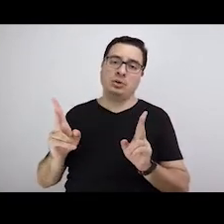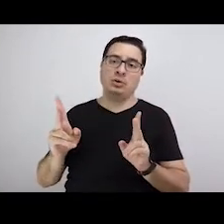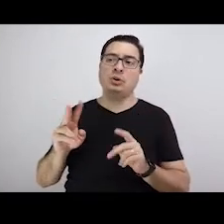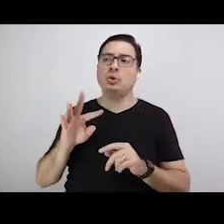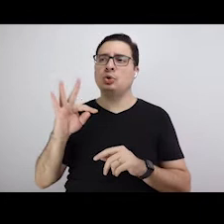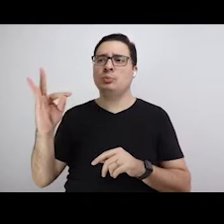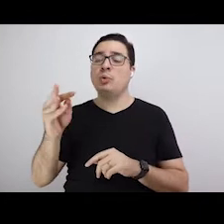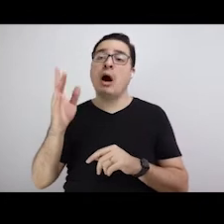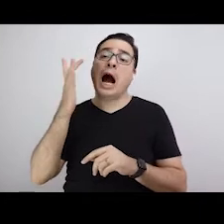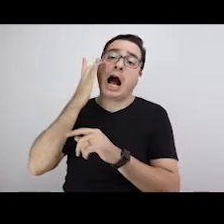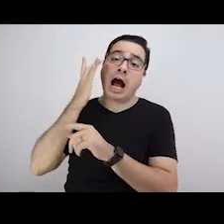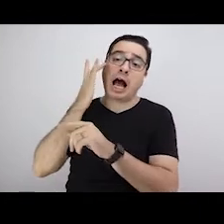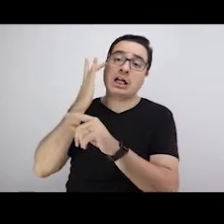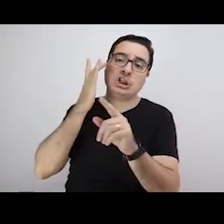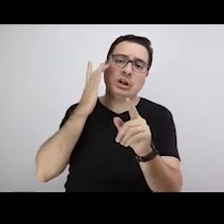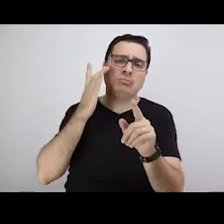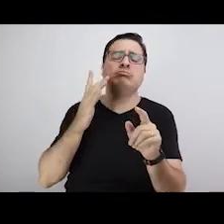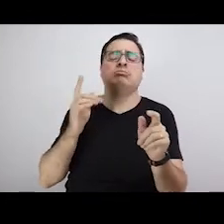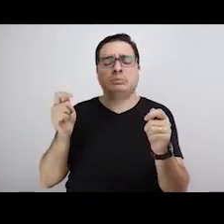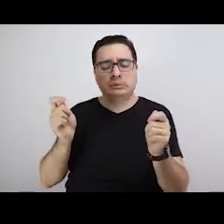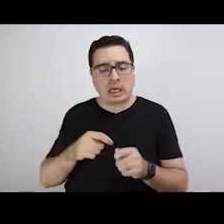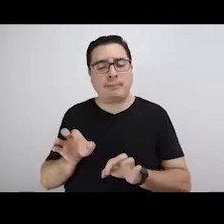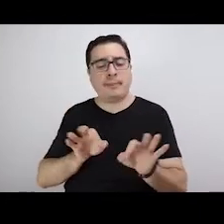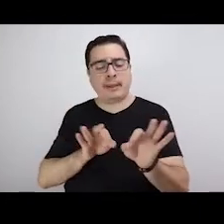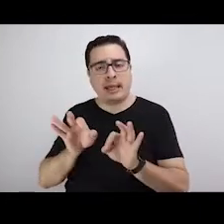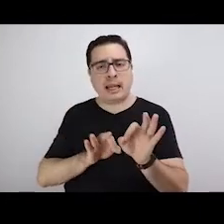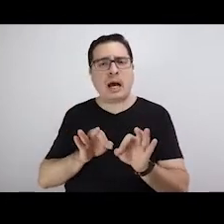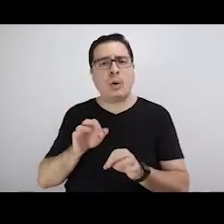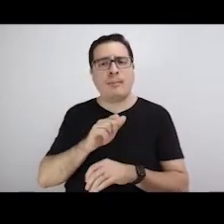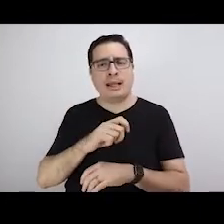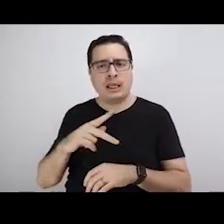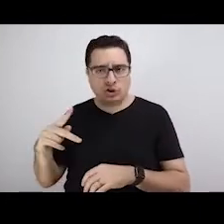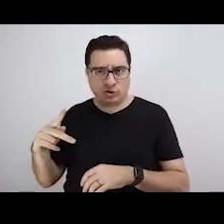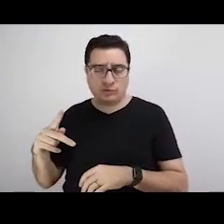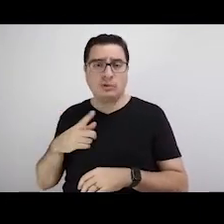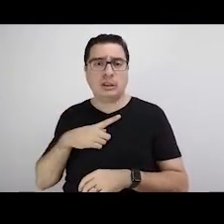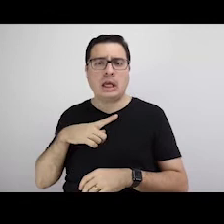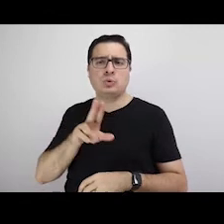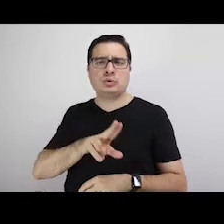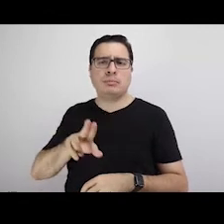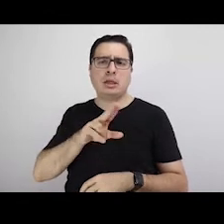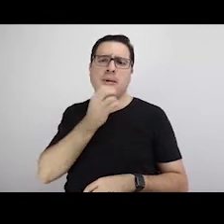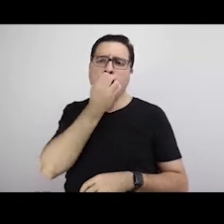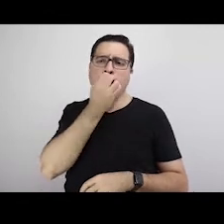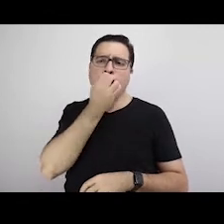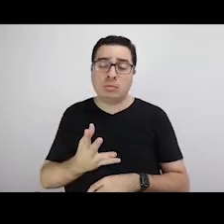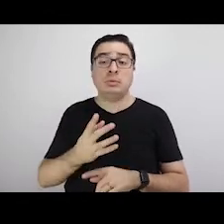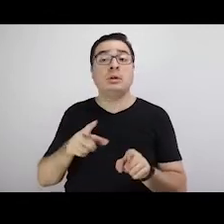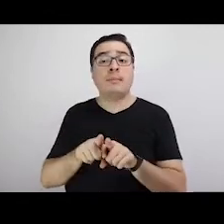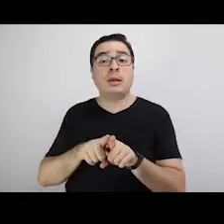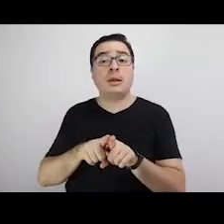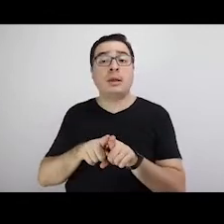comum, é possível sim criar uma aplicação com uma boa usabilidade, que seja bonita, que